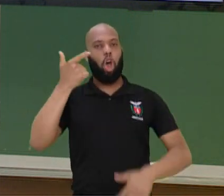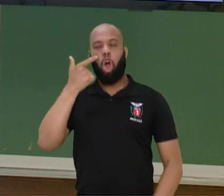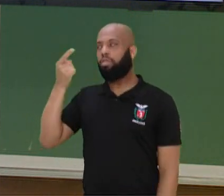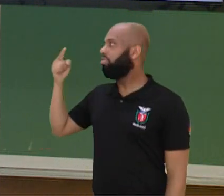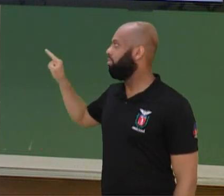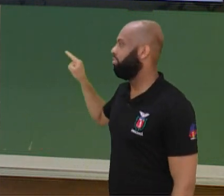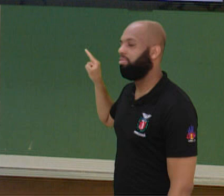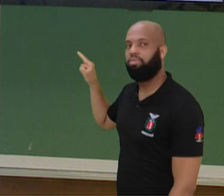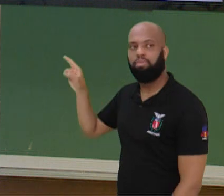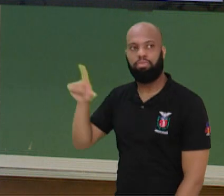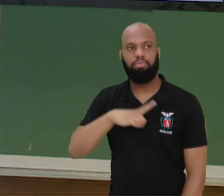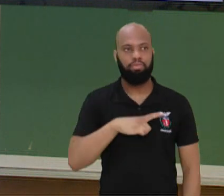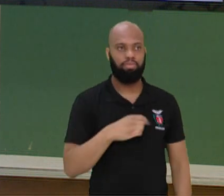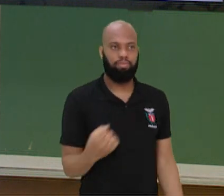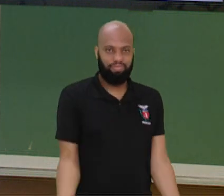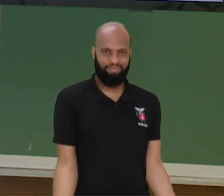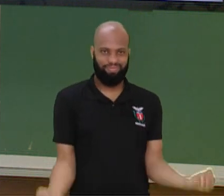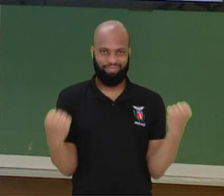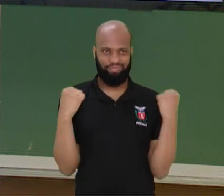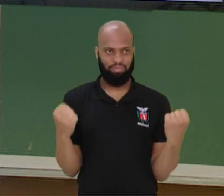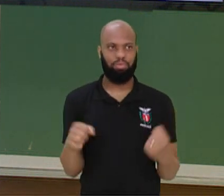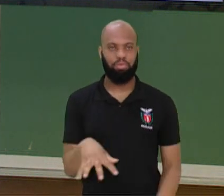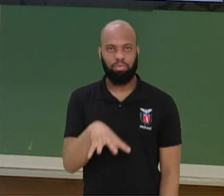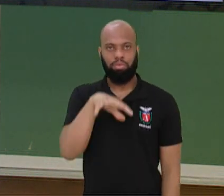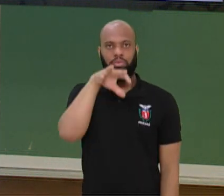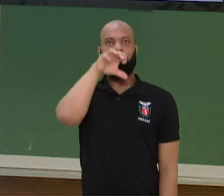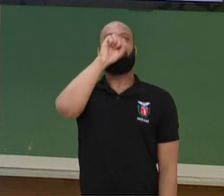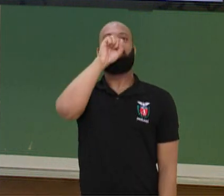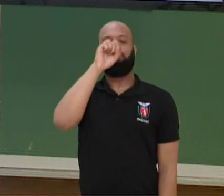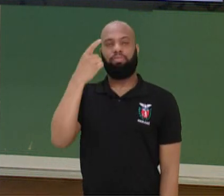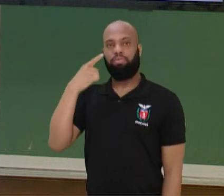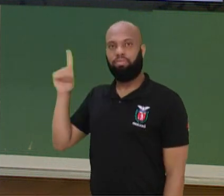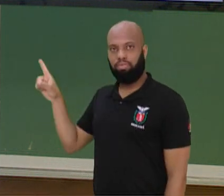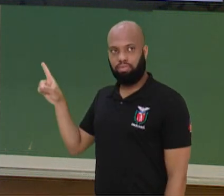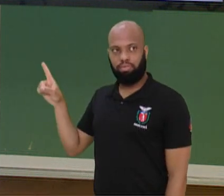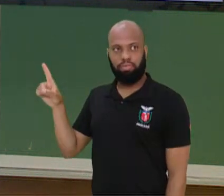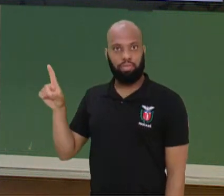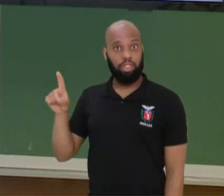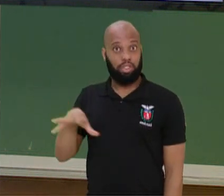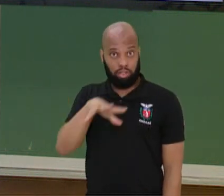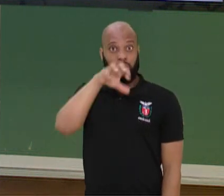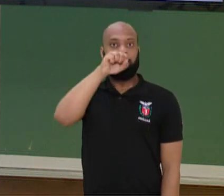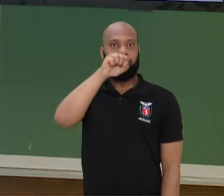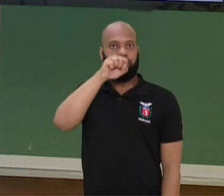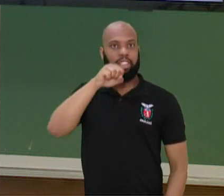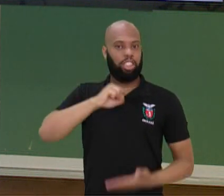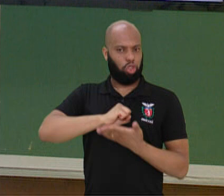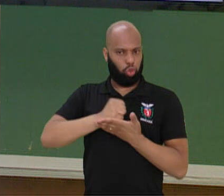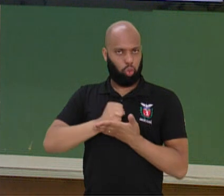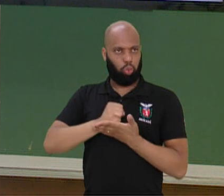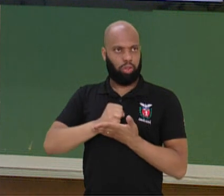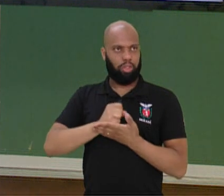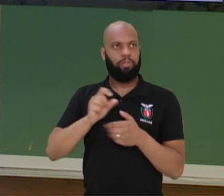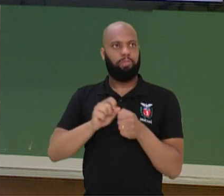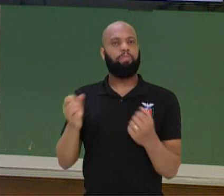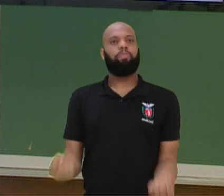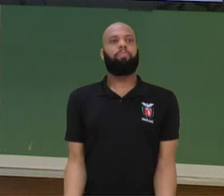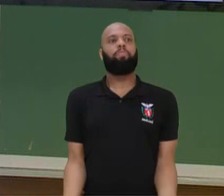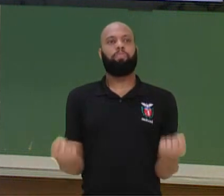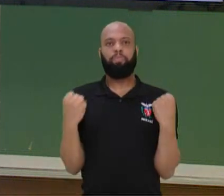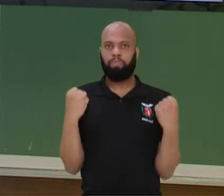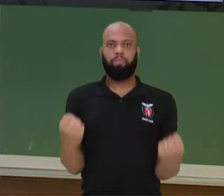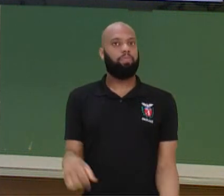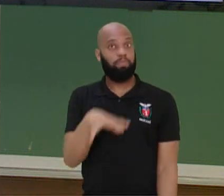novamente, a flexão dos cotovelos. Então, inspirei, bloqueei a respiração e faço